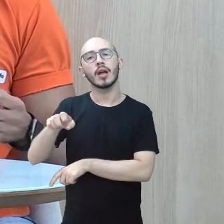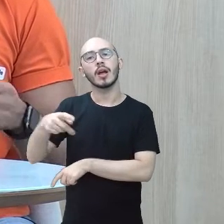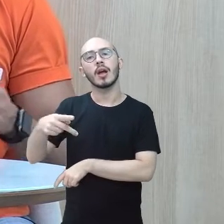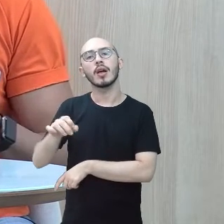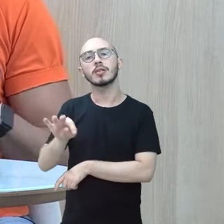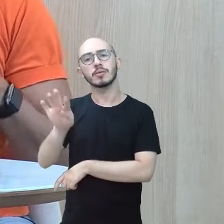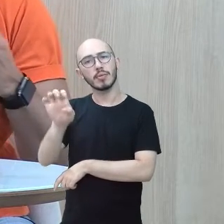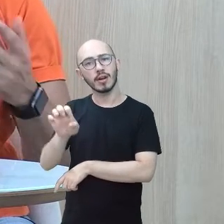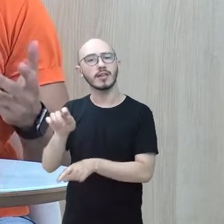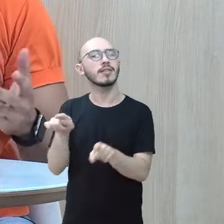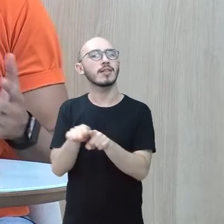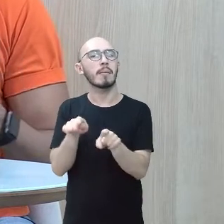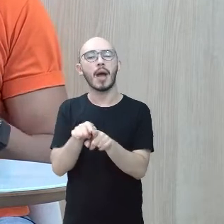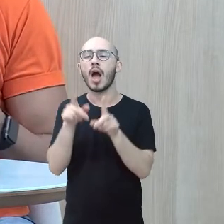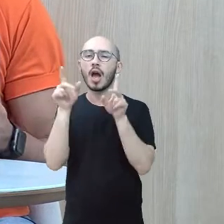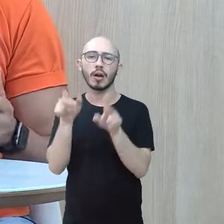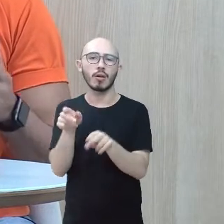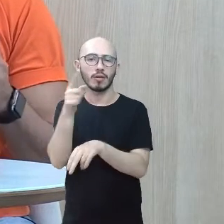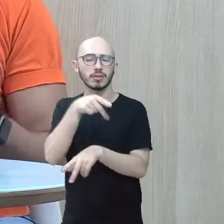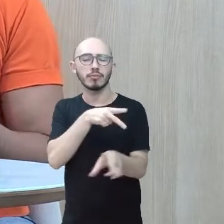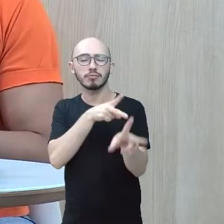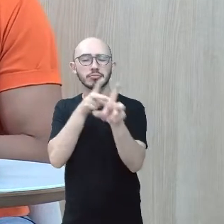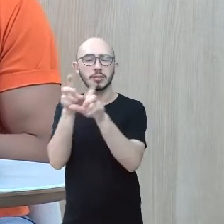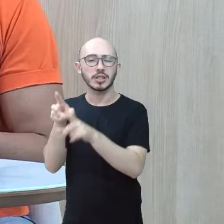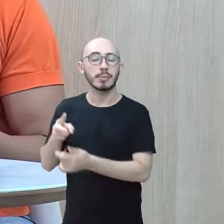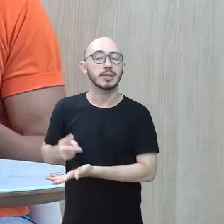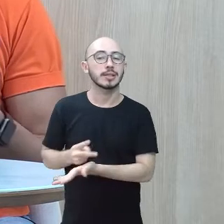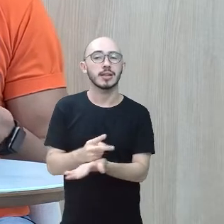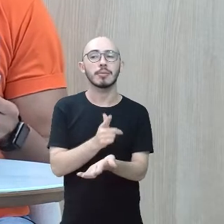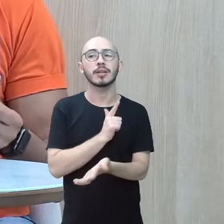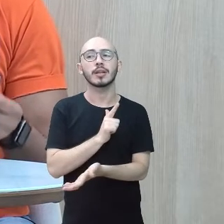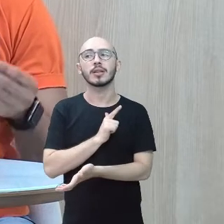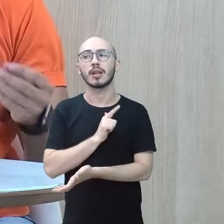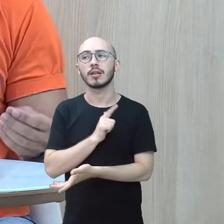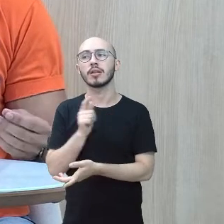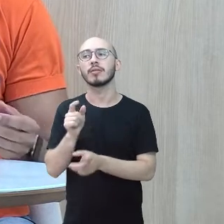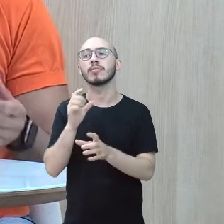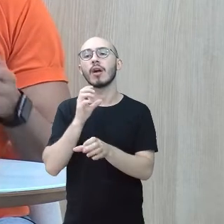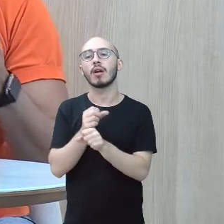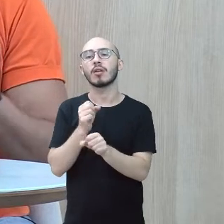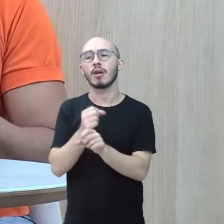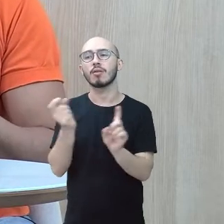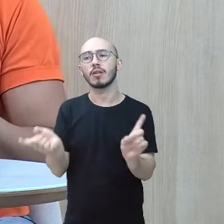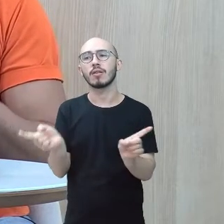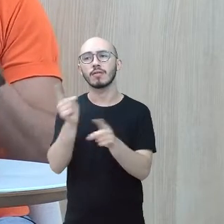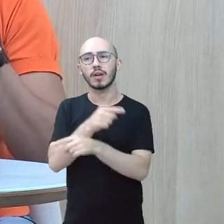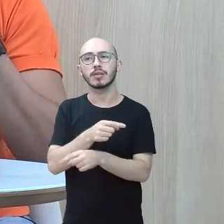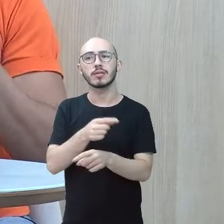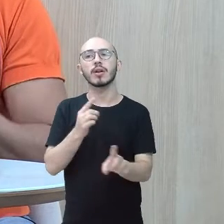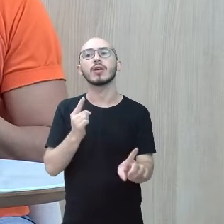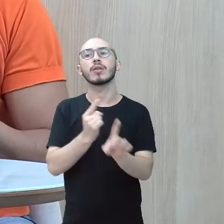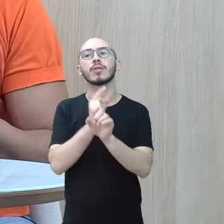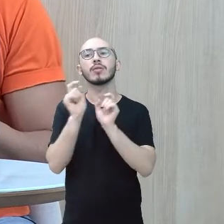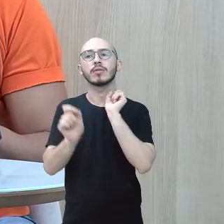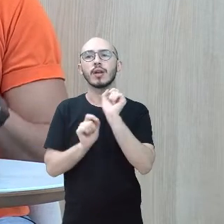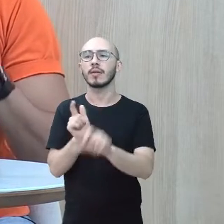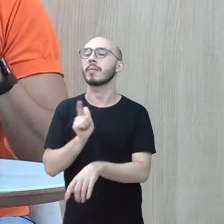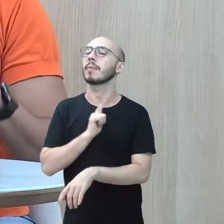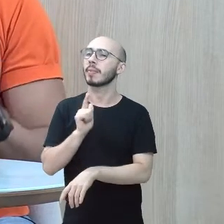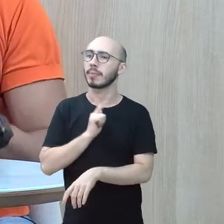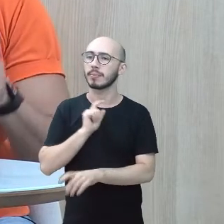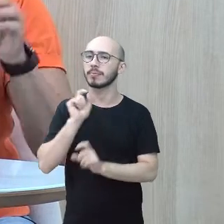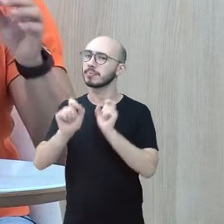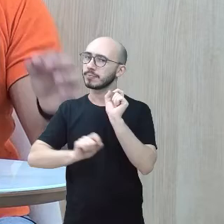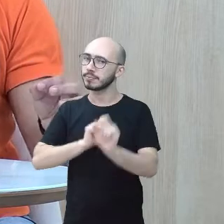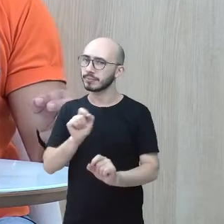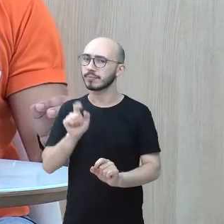Então, sempre quando você for observar essa relação aí da operação inversa, você vai encontrar essa relação de